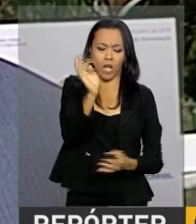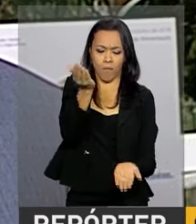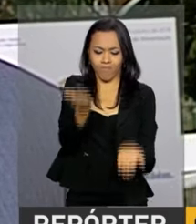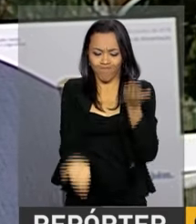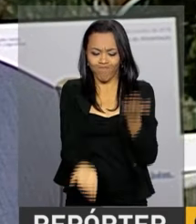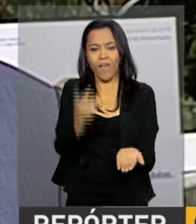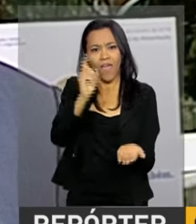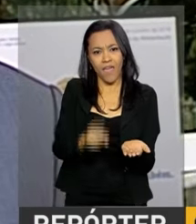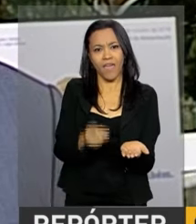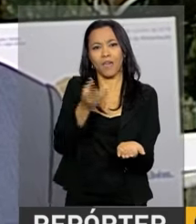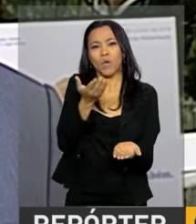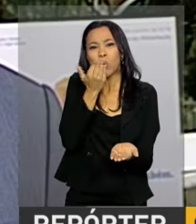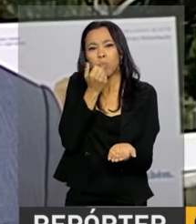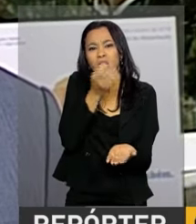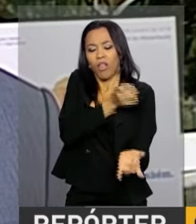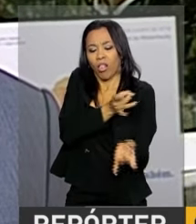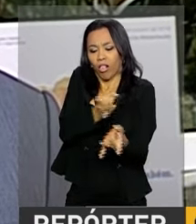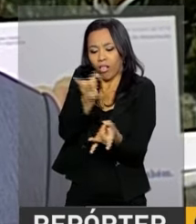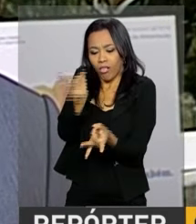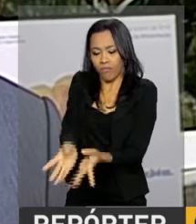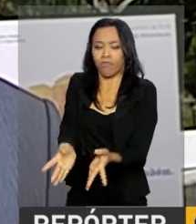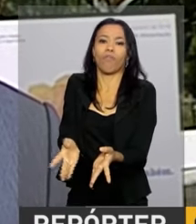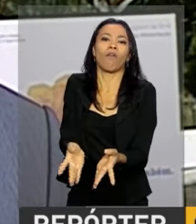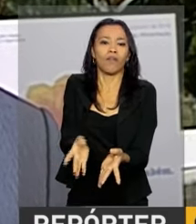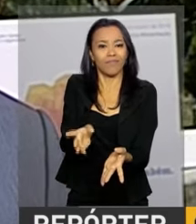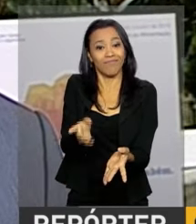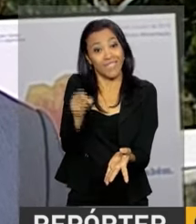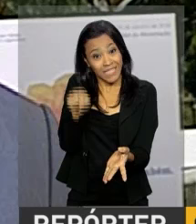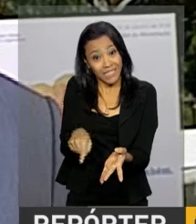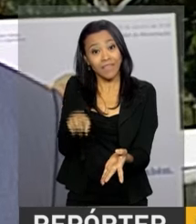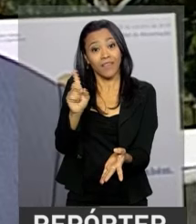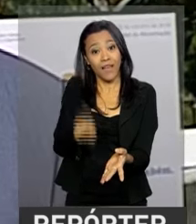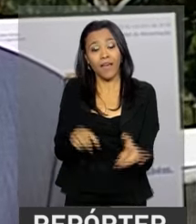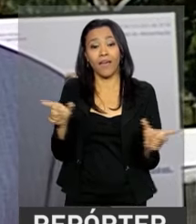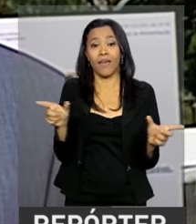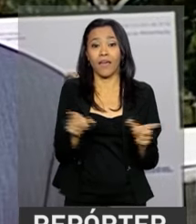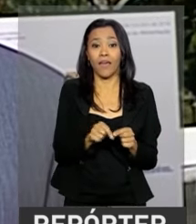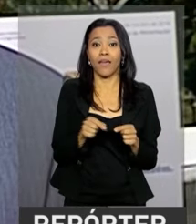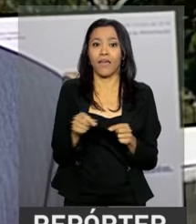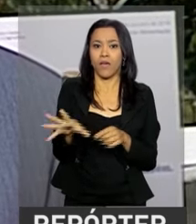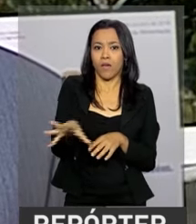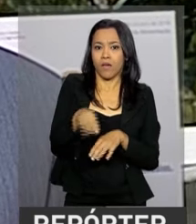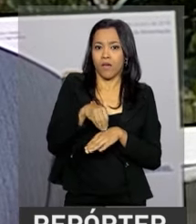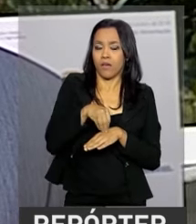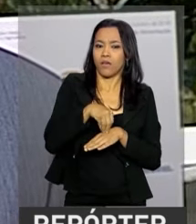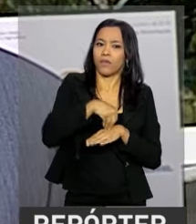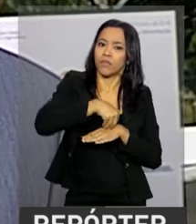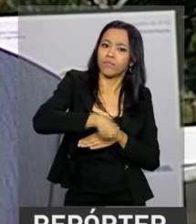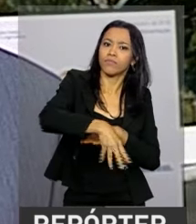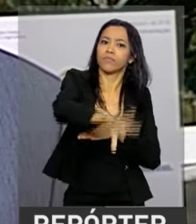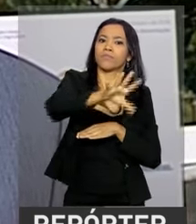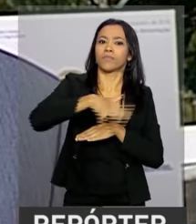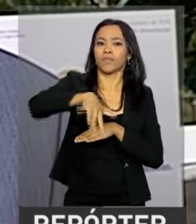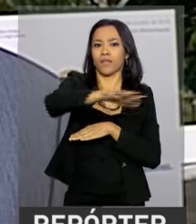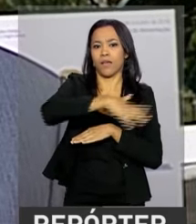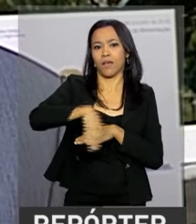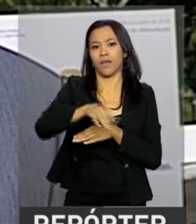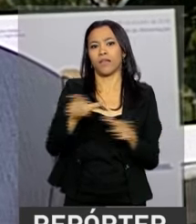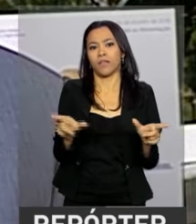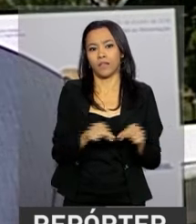por ano no mundo todo os dados são da organização para a alimentação e agricultura das nações